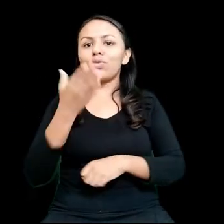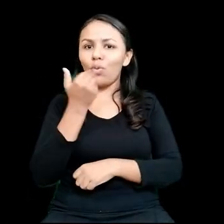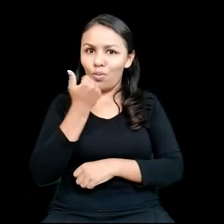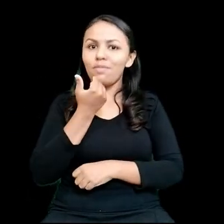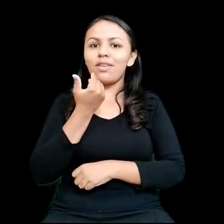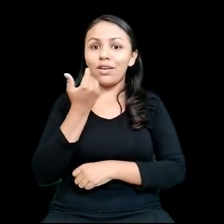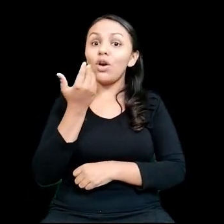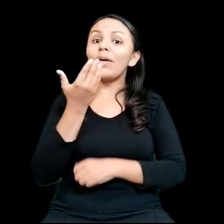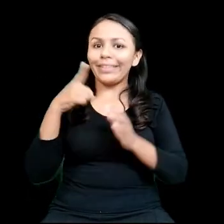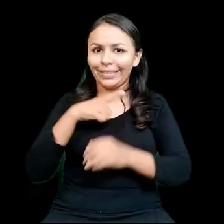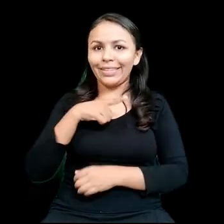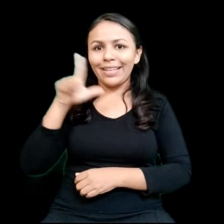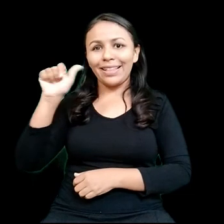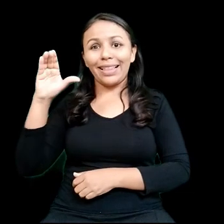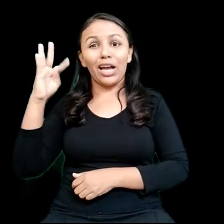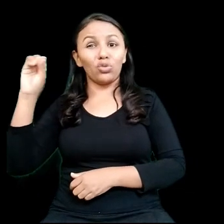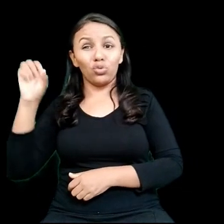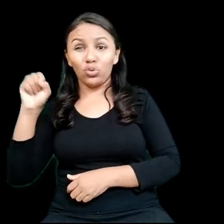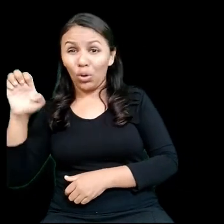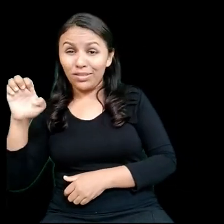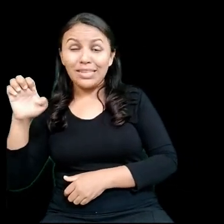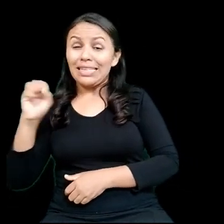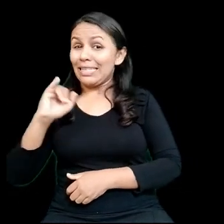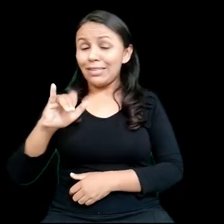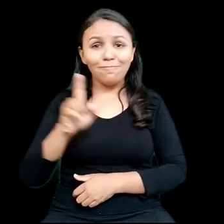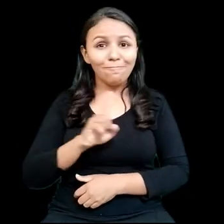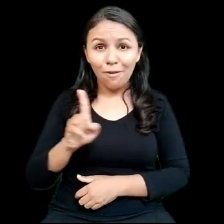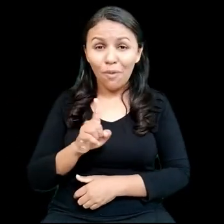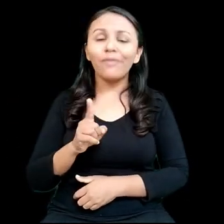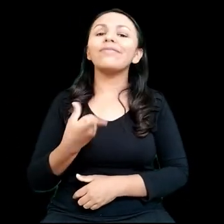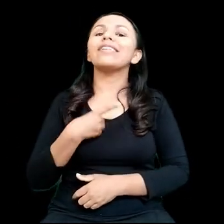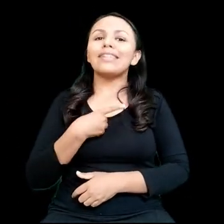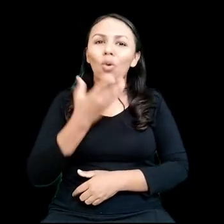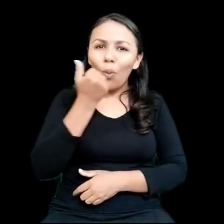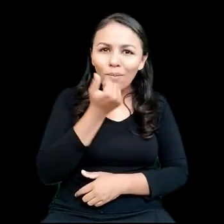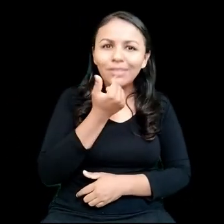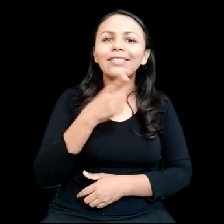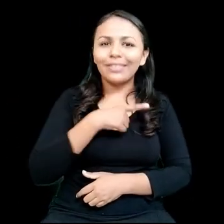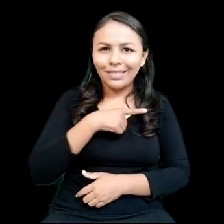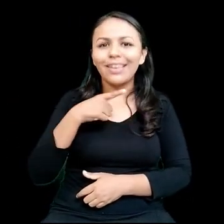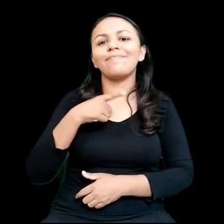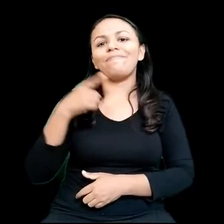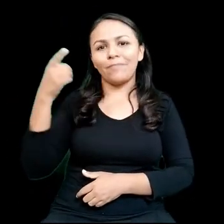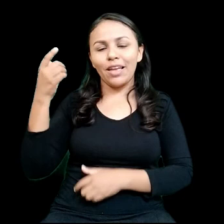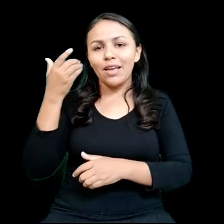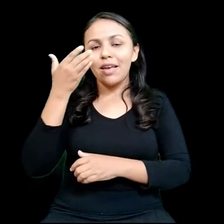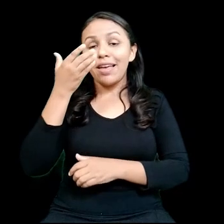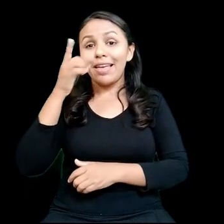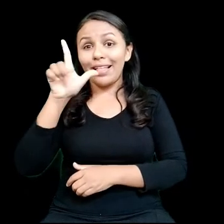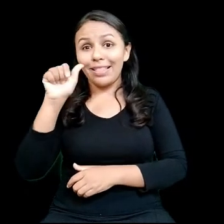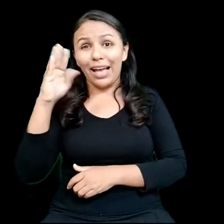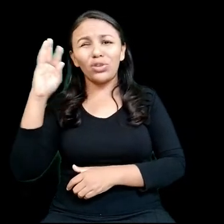todas as vezes que você consumir alimentos que na composição tenha lactose, você vai sentir